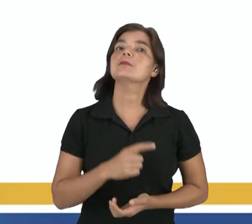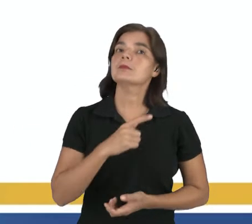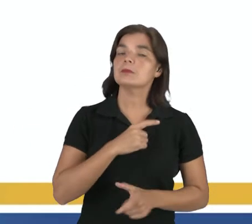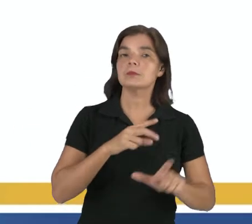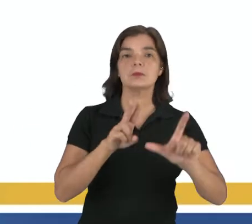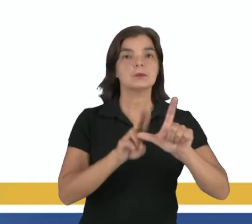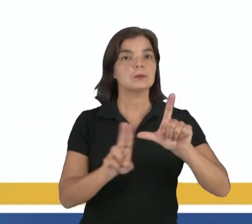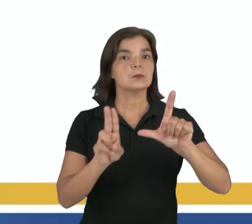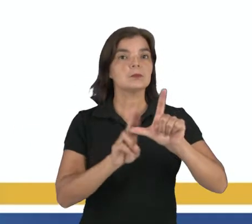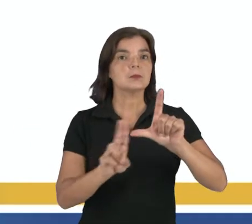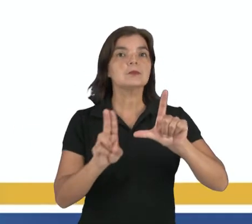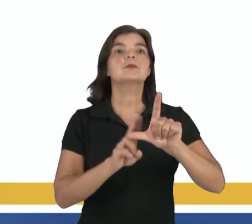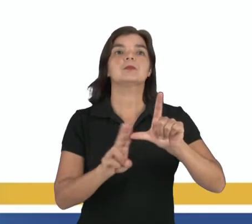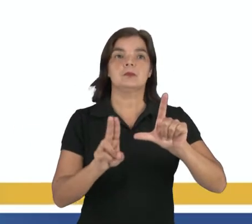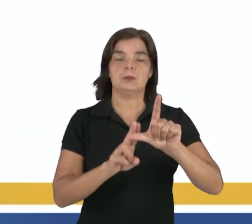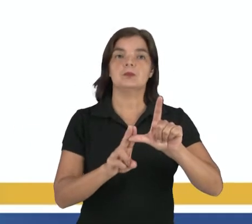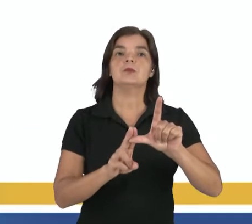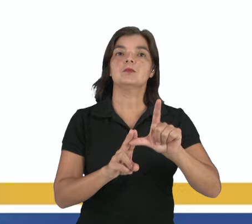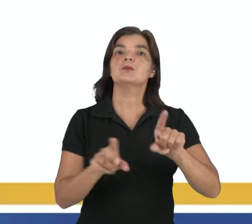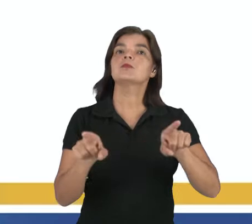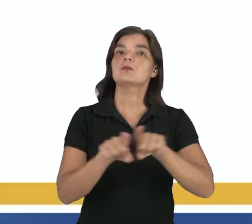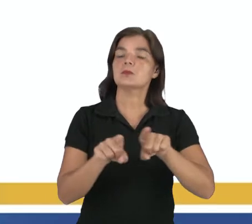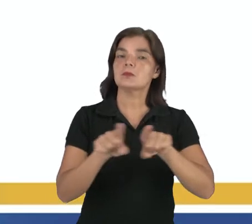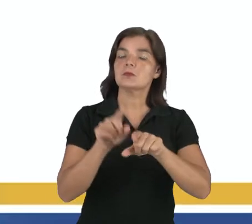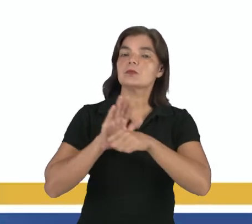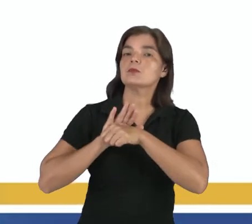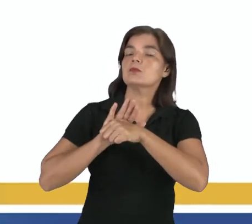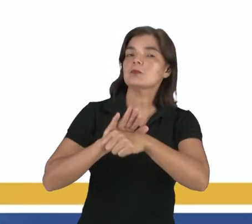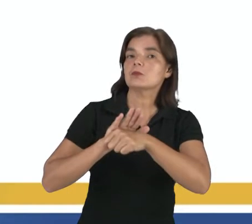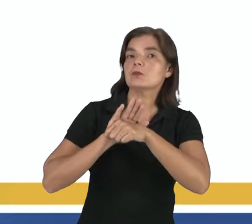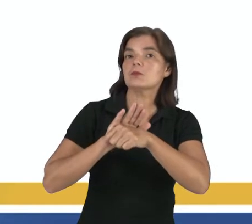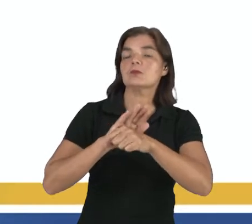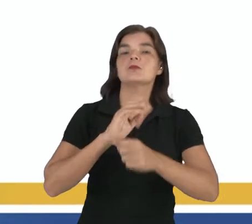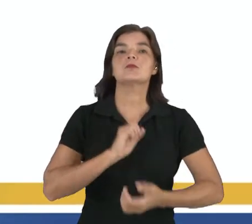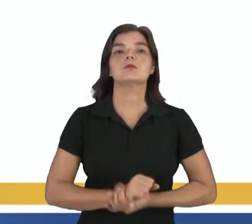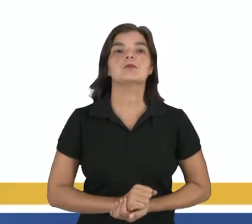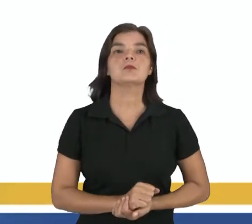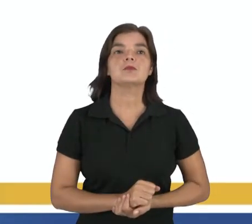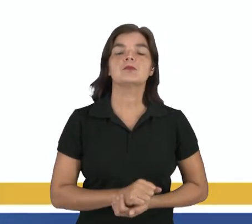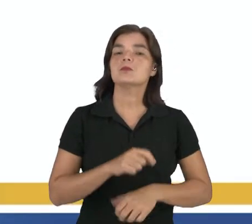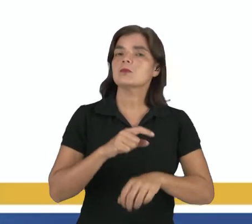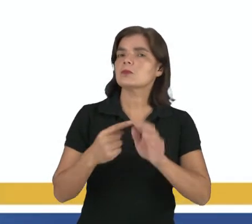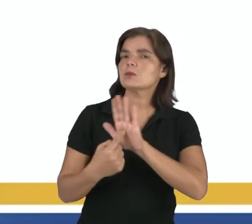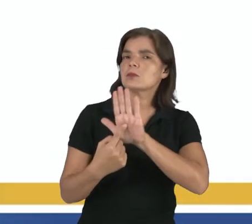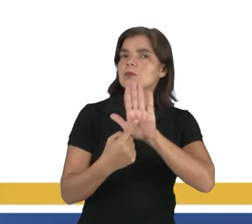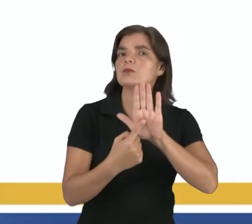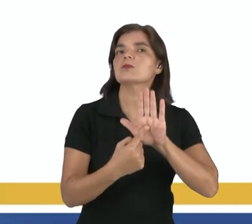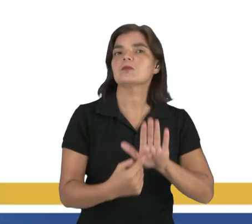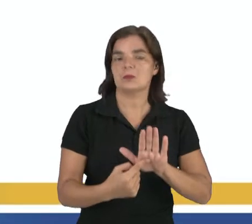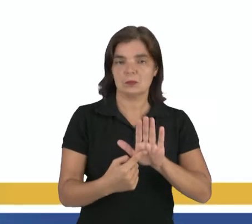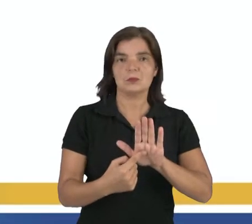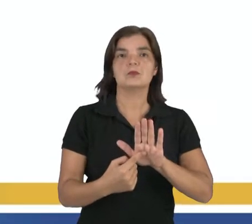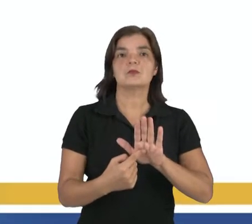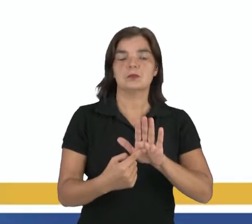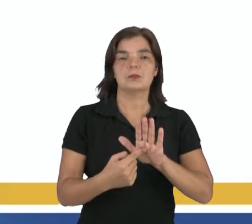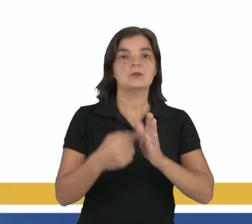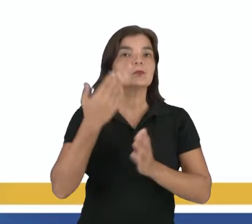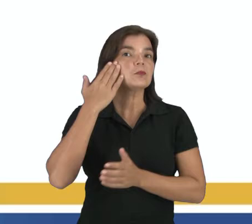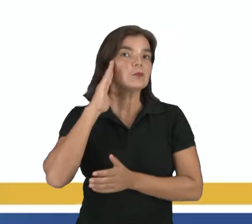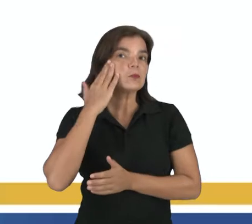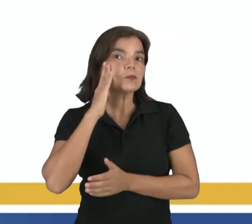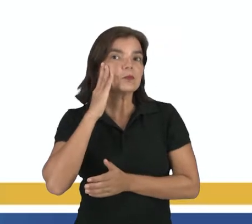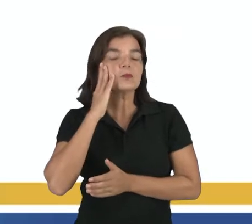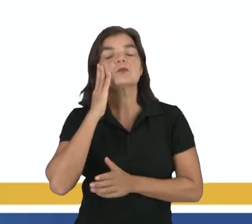temos também além as legendas, que nos auxiliem no momento em que nós formos fazer a